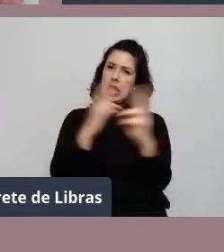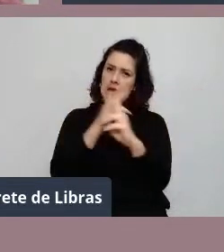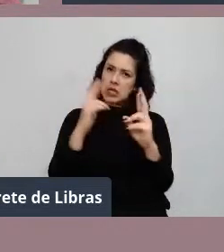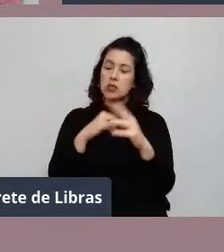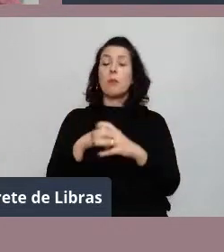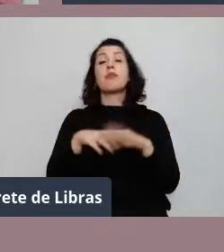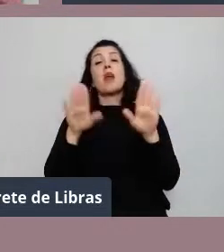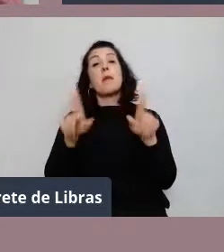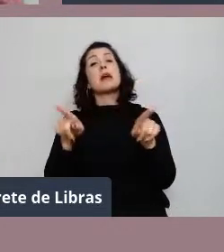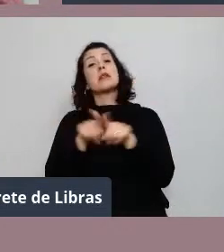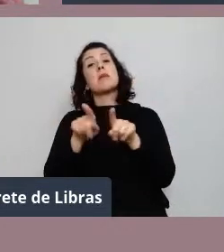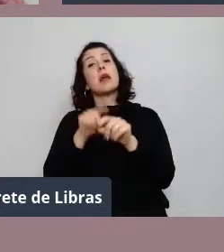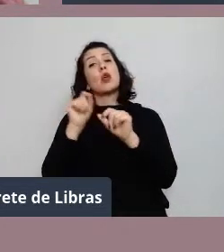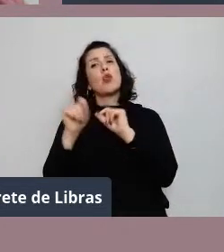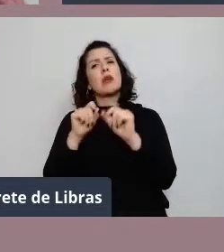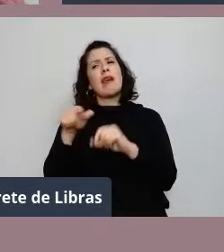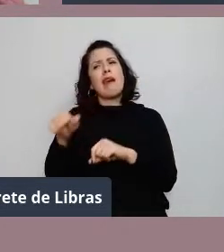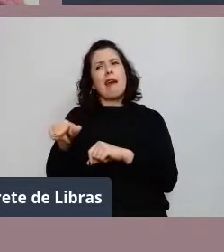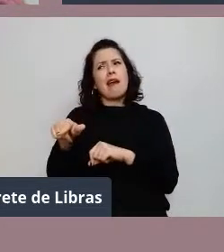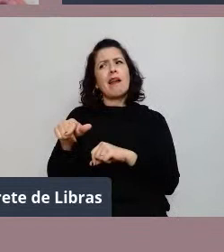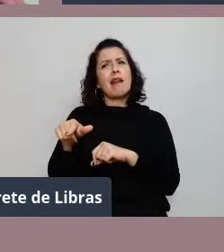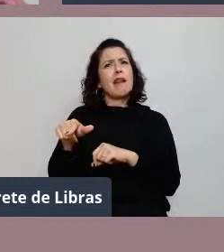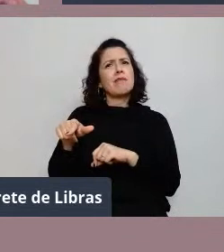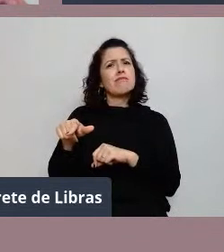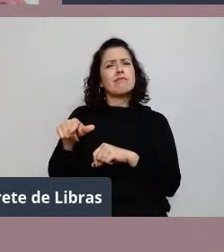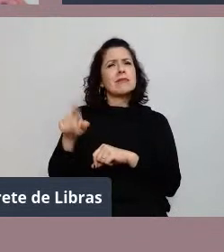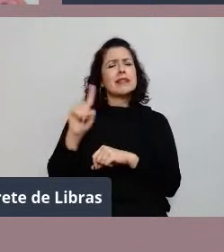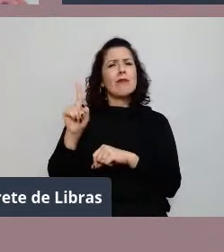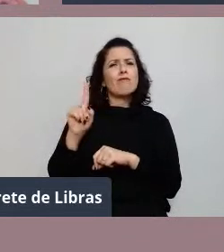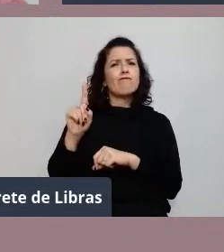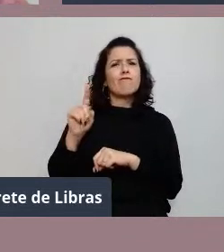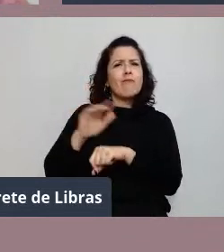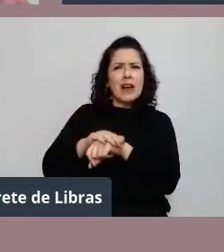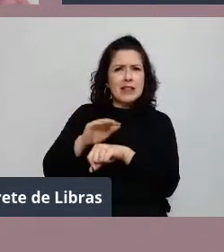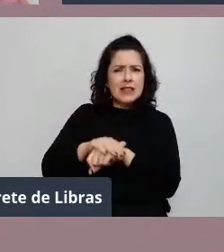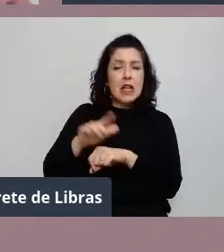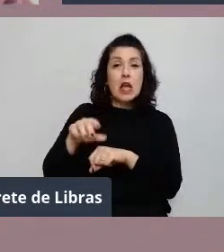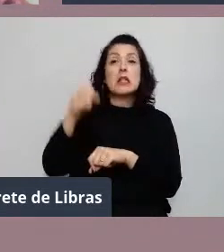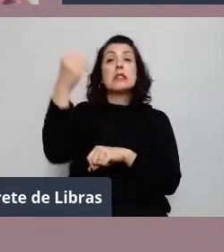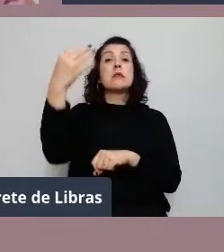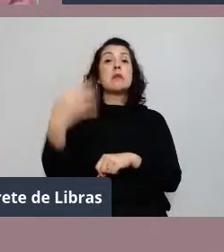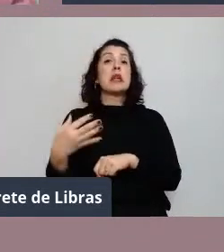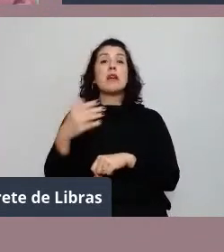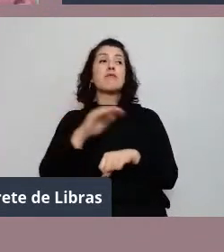é algo que ela não fazia, ou que ela gostava de dizer que não fazia,